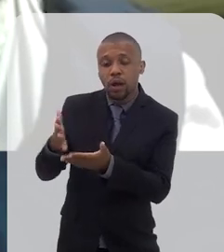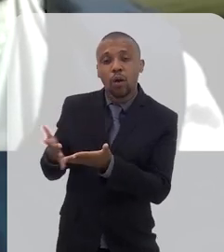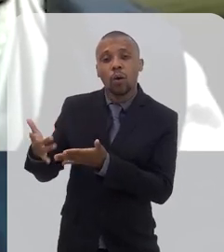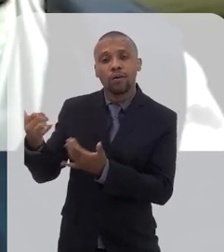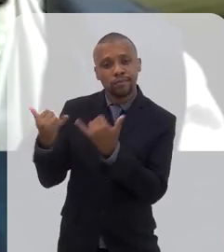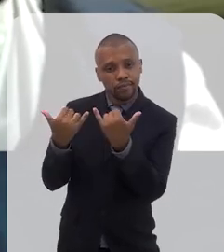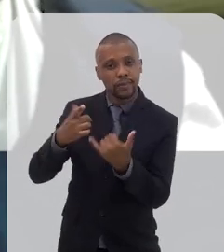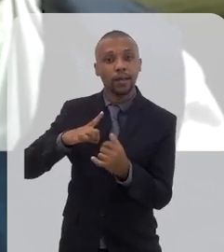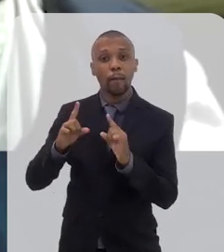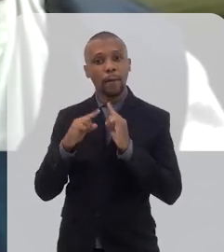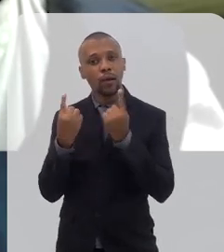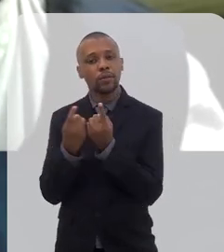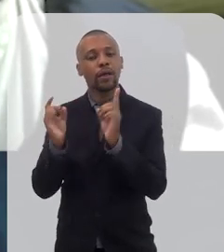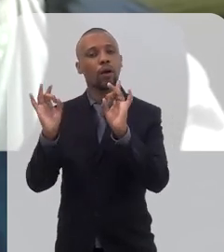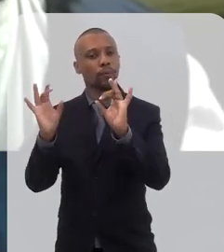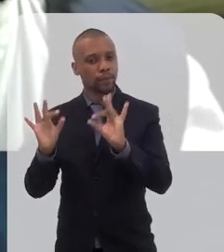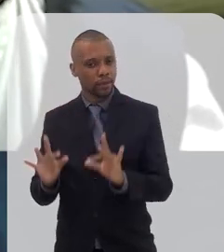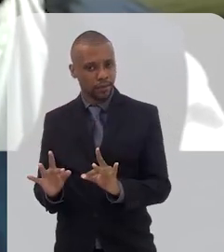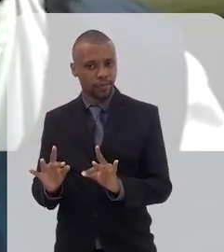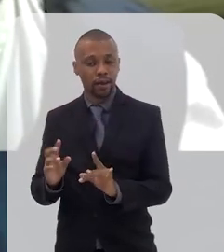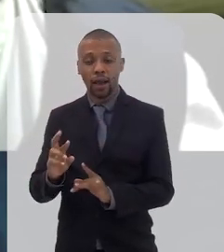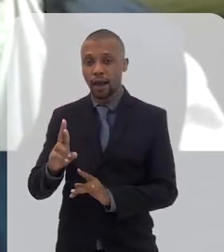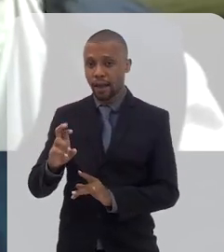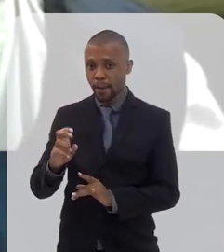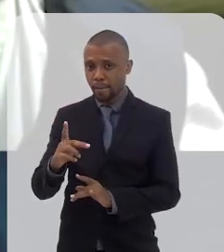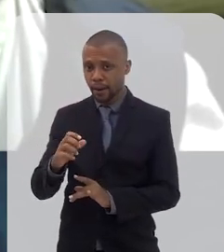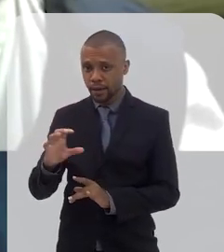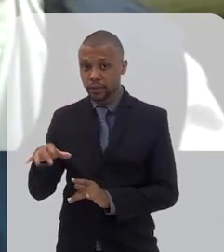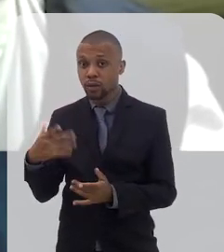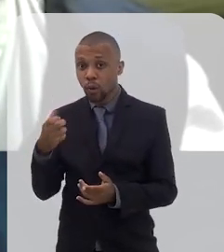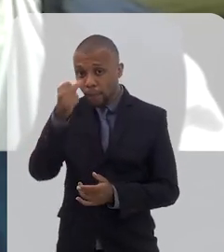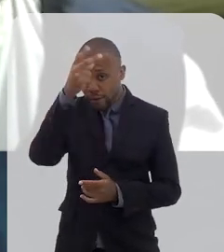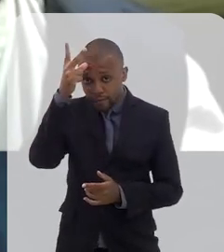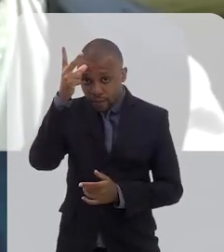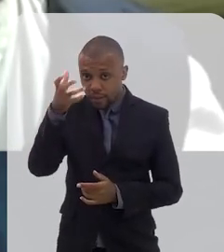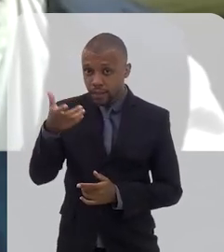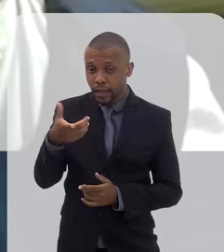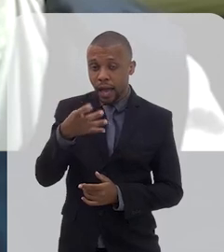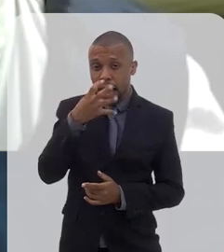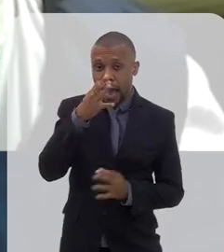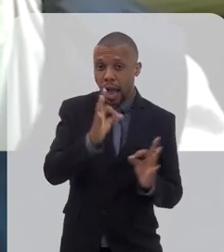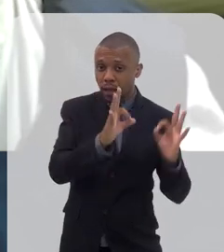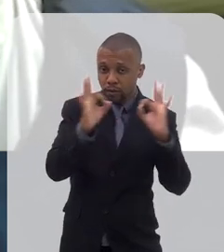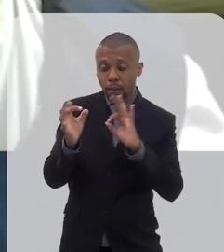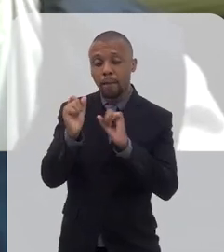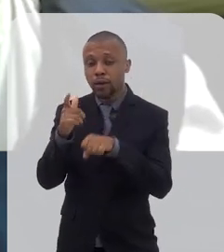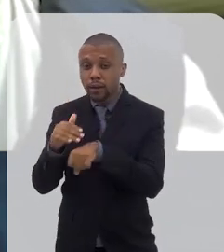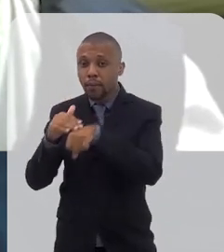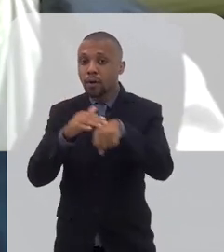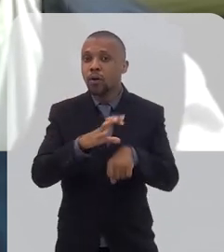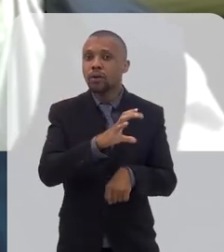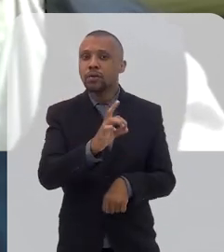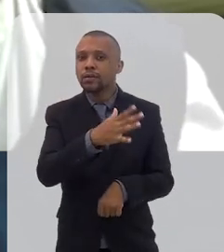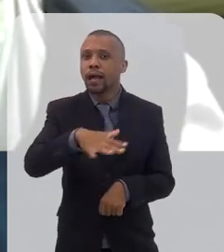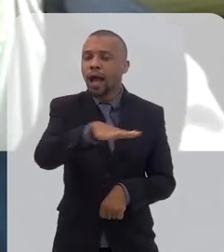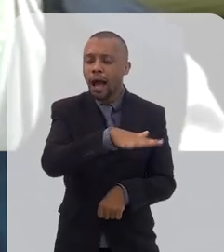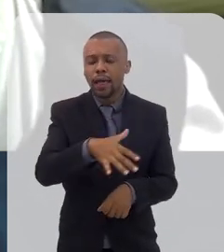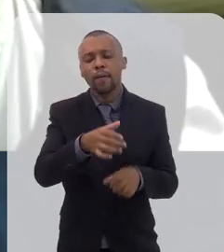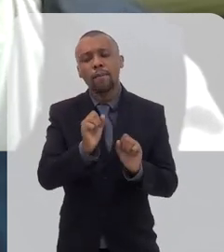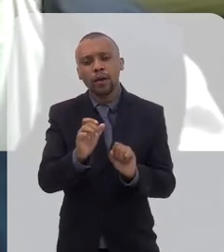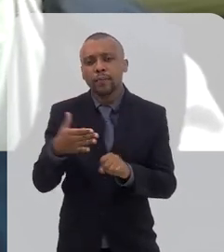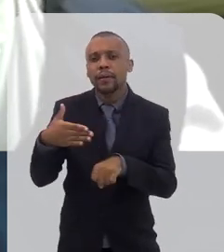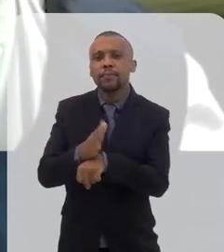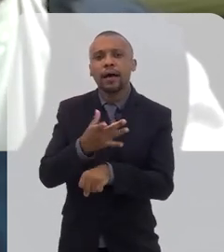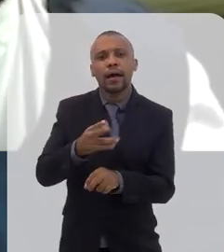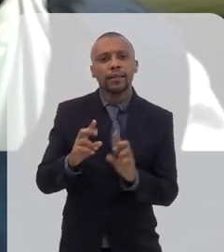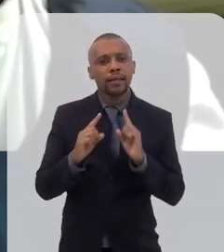então o gestor, o prefeito que tiver assistindo, pode procurar o coordenador de área da sua região e participar